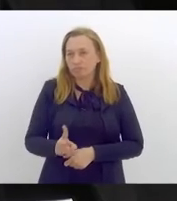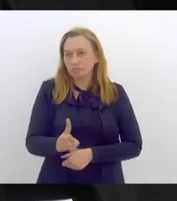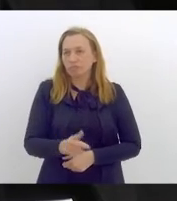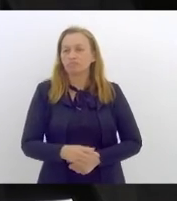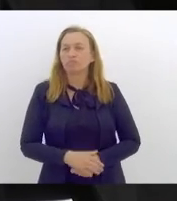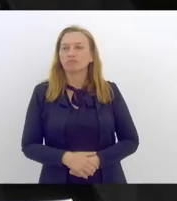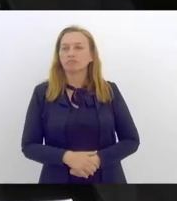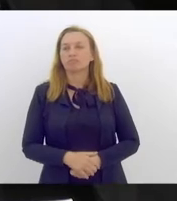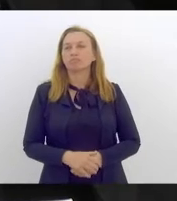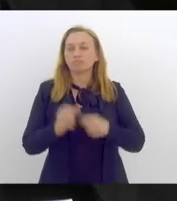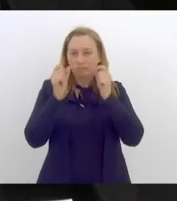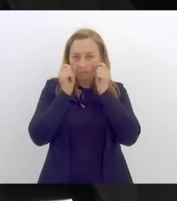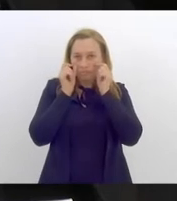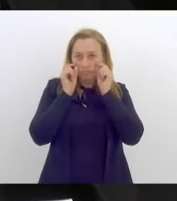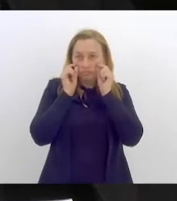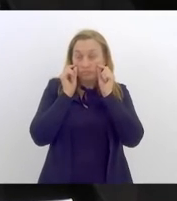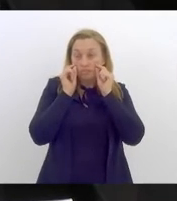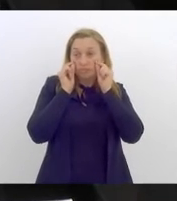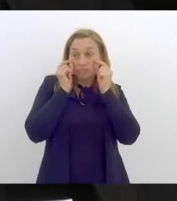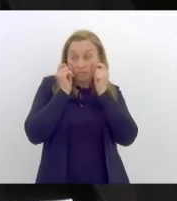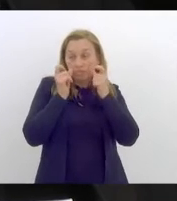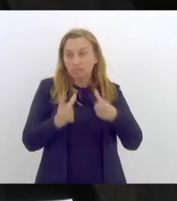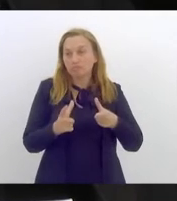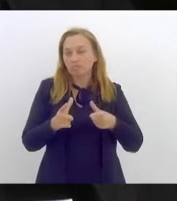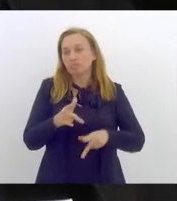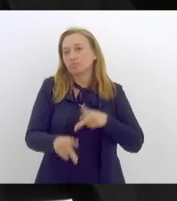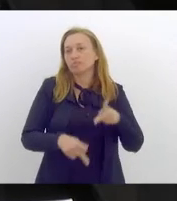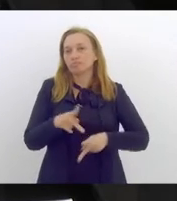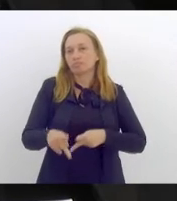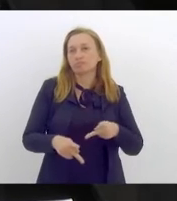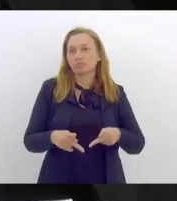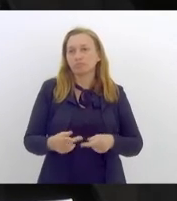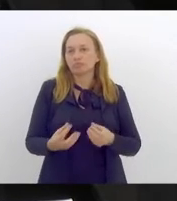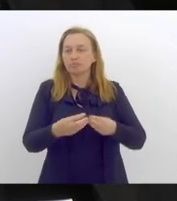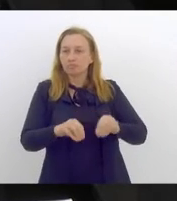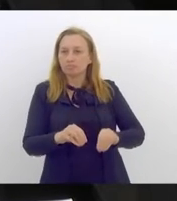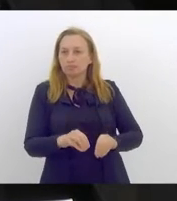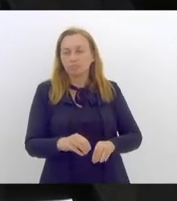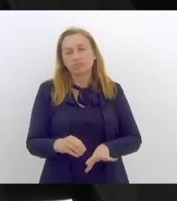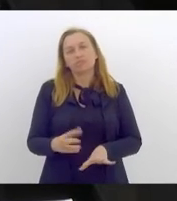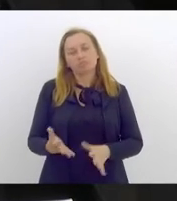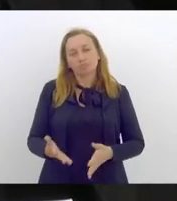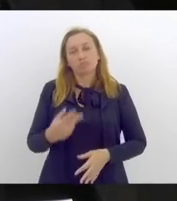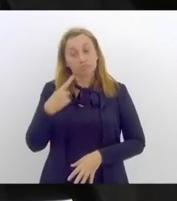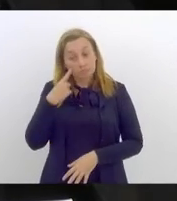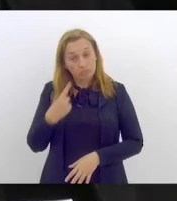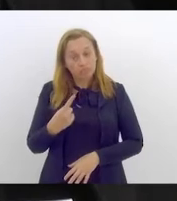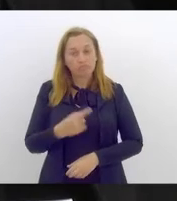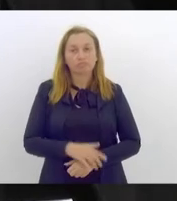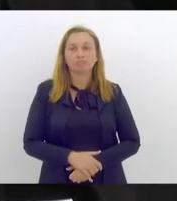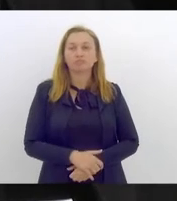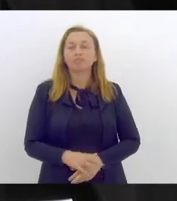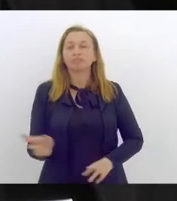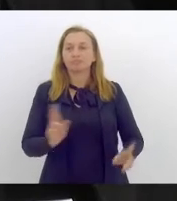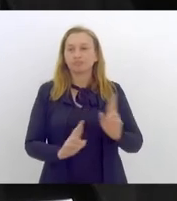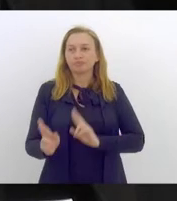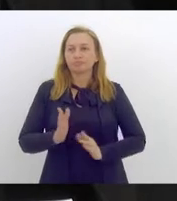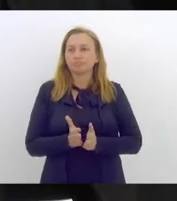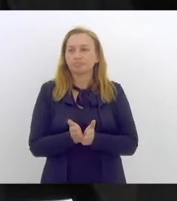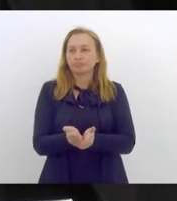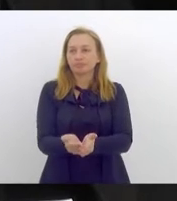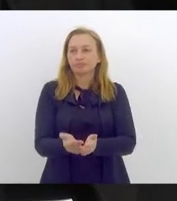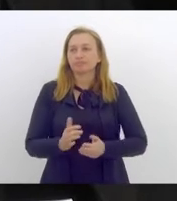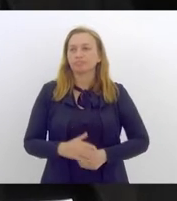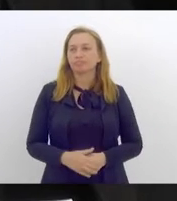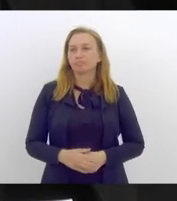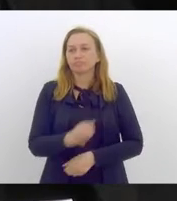inúmeras vezes, alertando a população sobre o colapso em que nós nos encontramos, o pré-colapso em que nós nos encontramos em relação ao transporte por